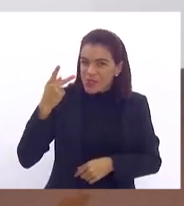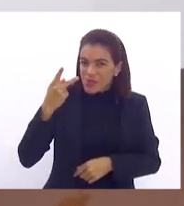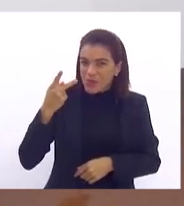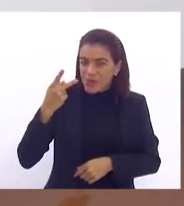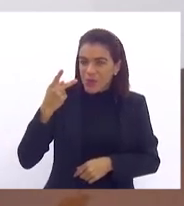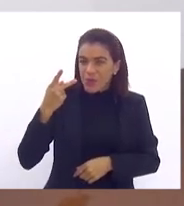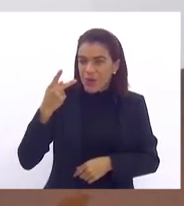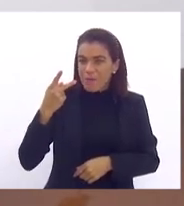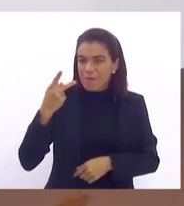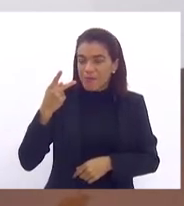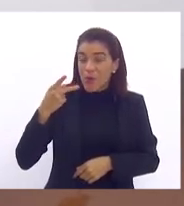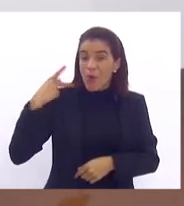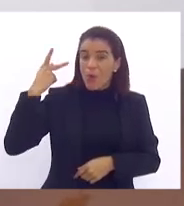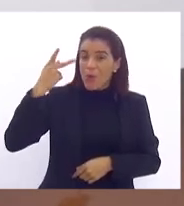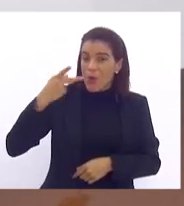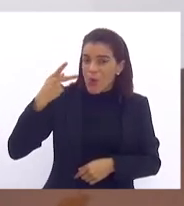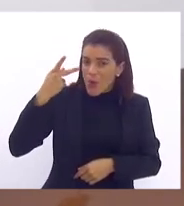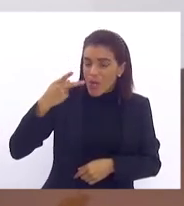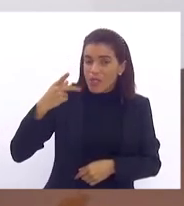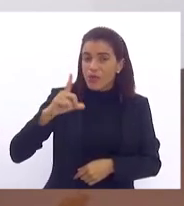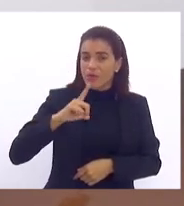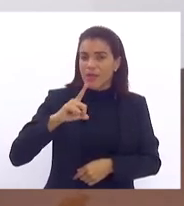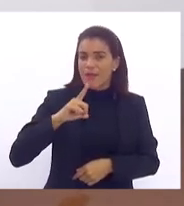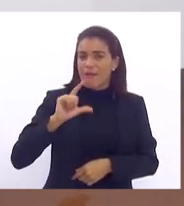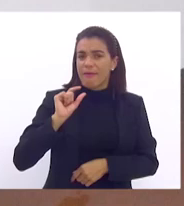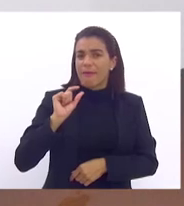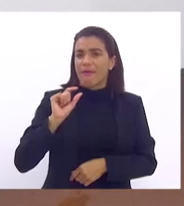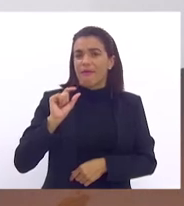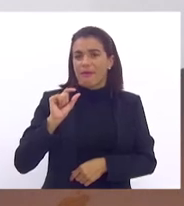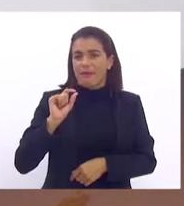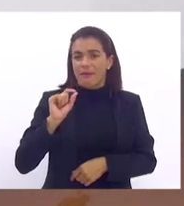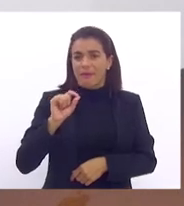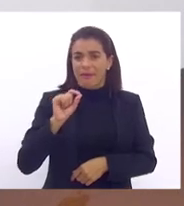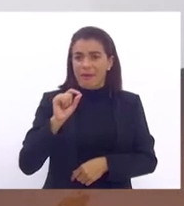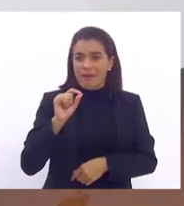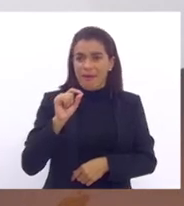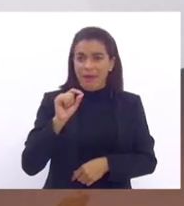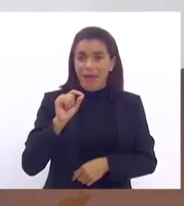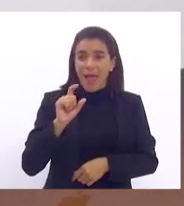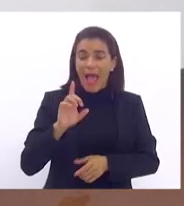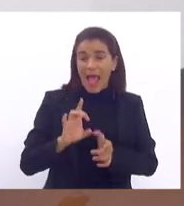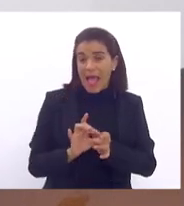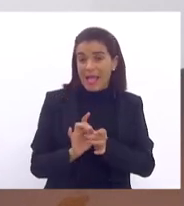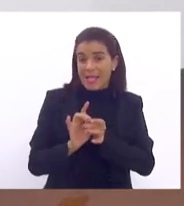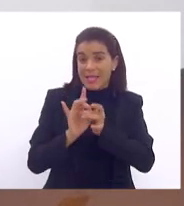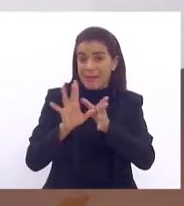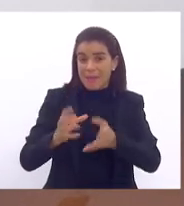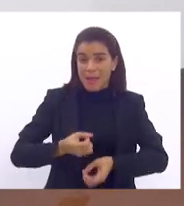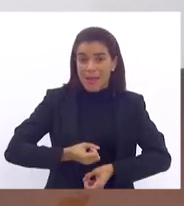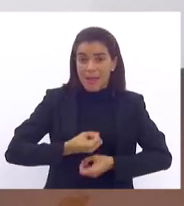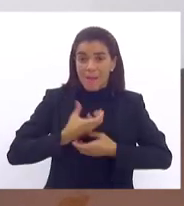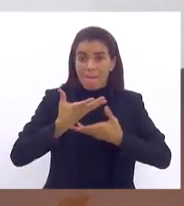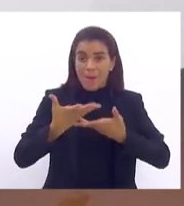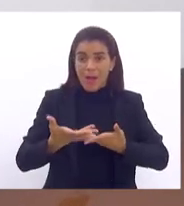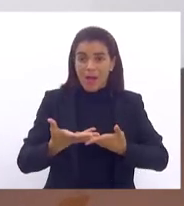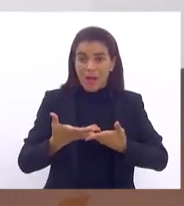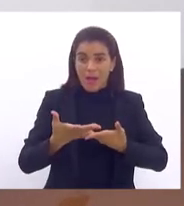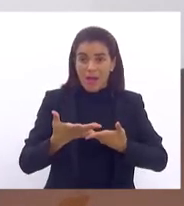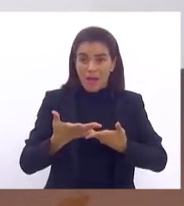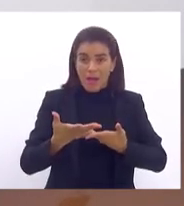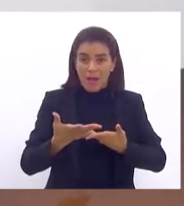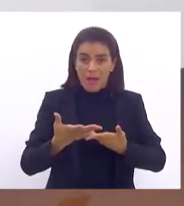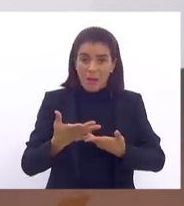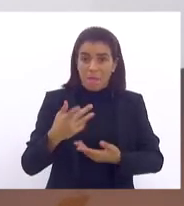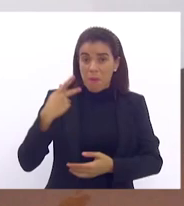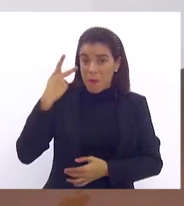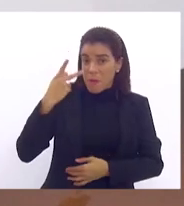construção de que o parlamentar ele detém um plus em relação à liberdade de expressão dos cidadãos para eles pros